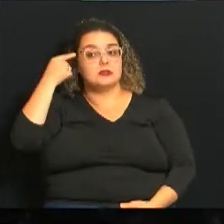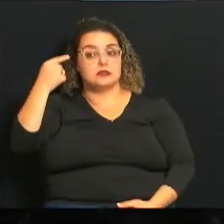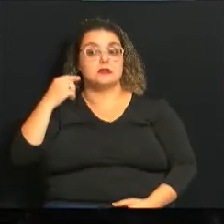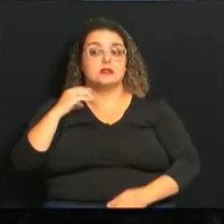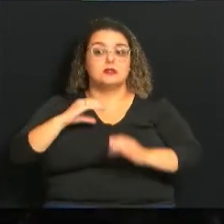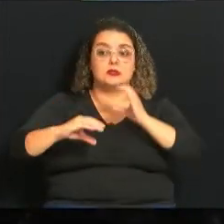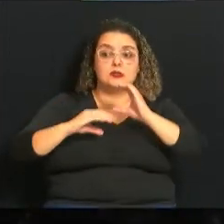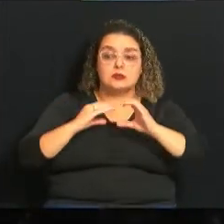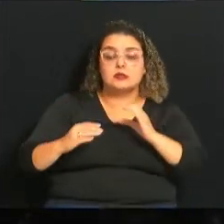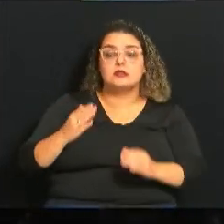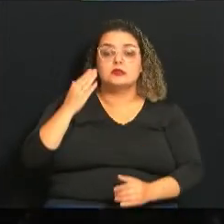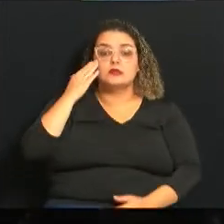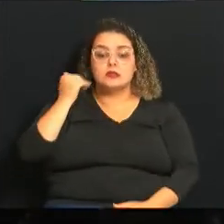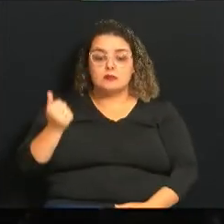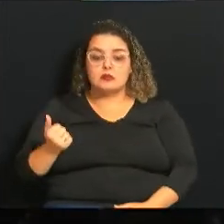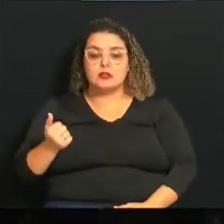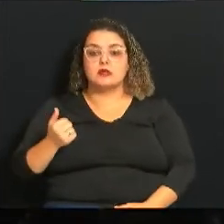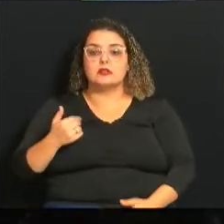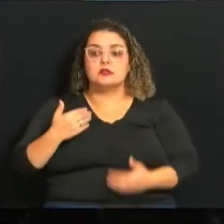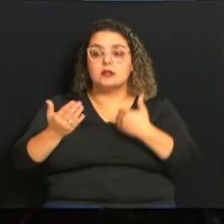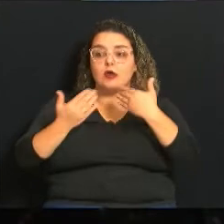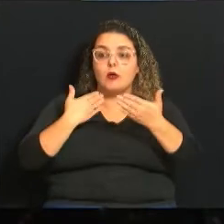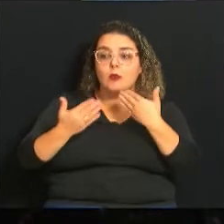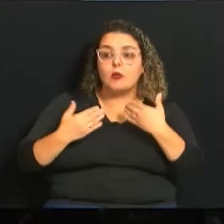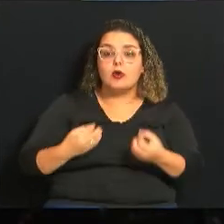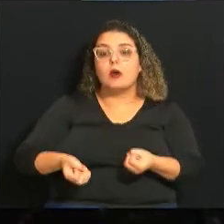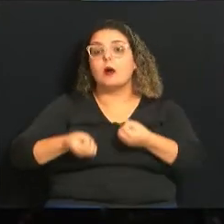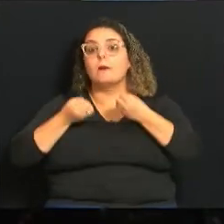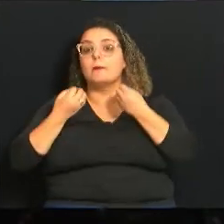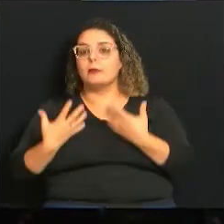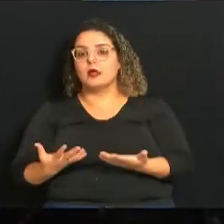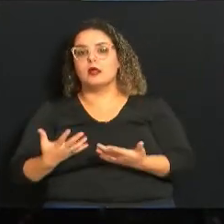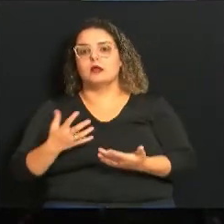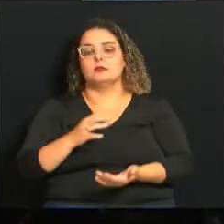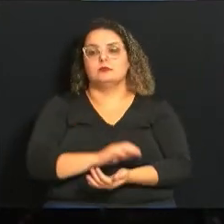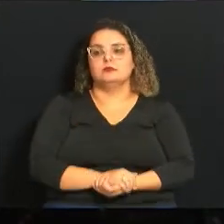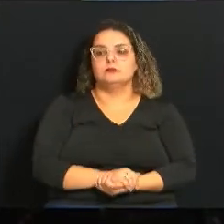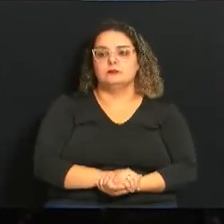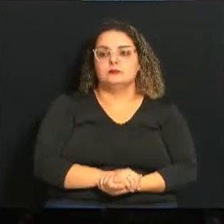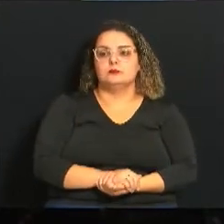saber se comunicar bem, saber se